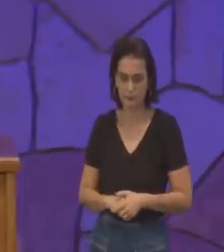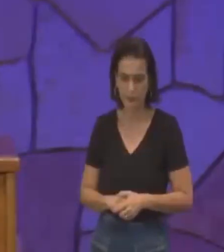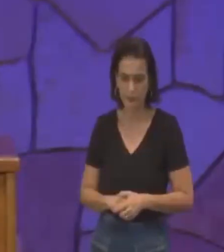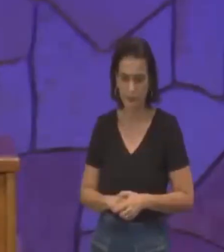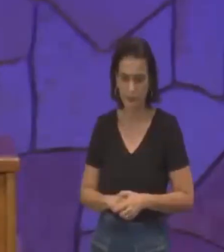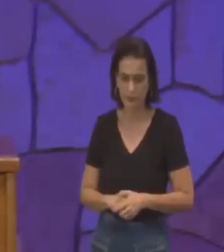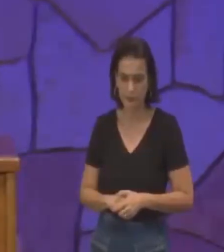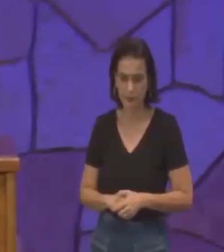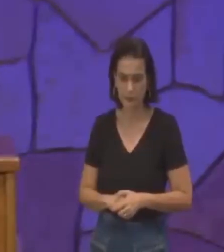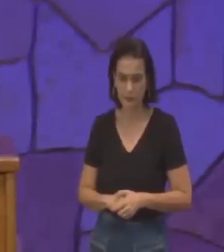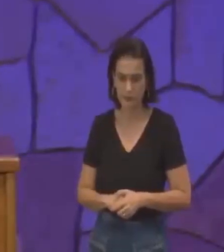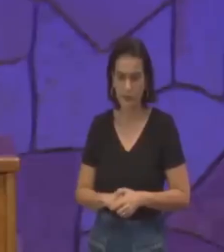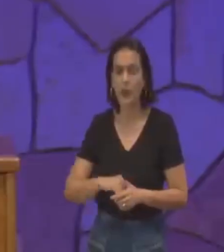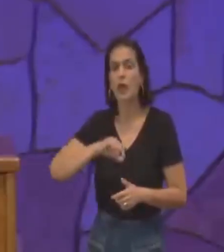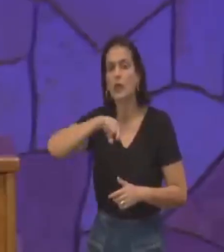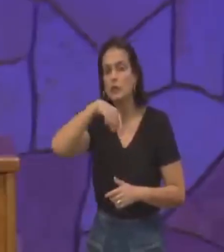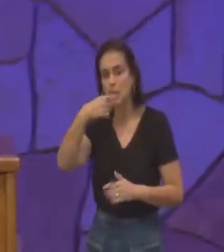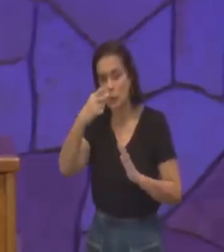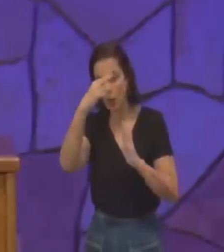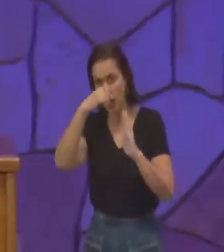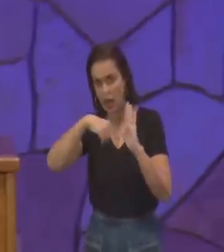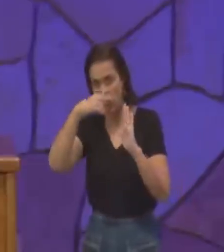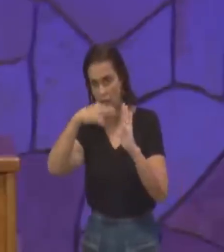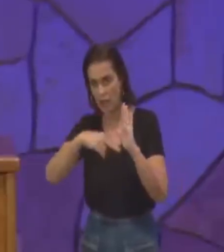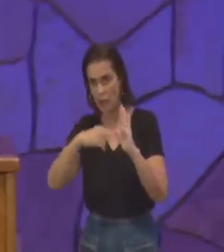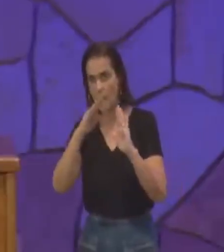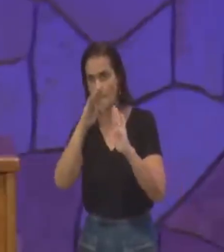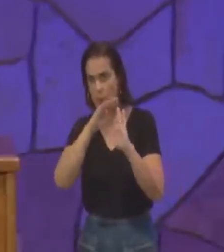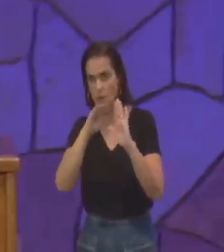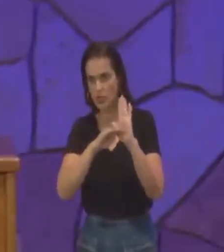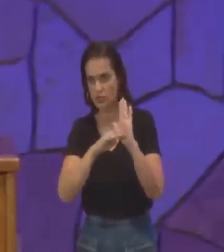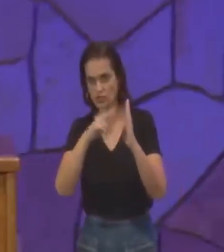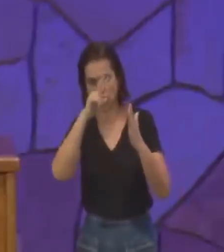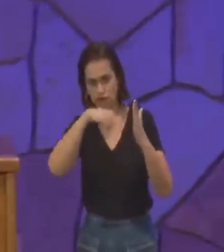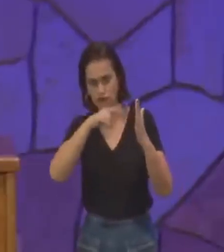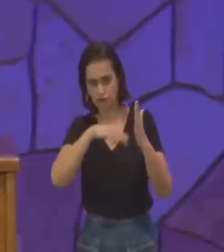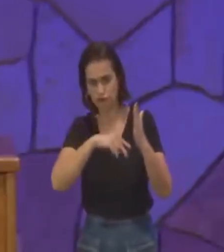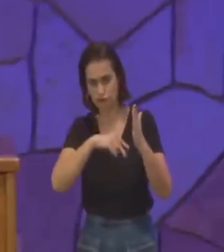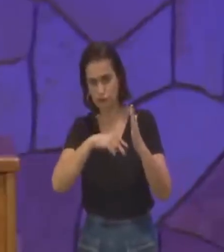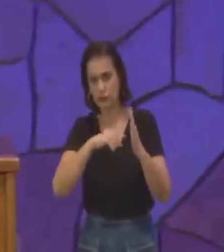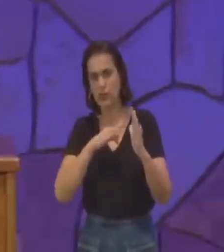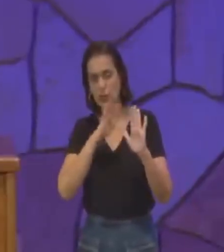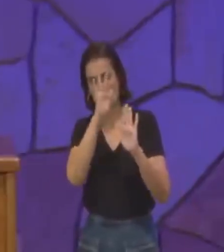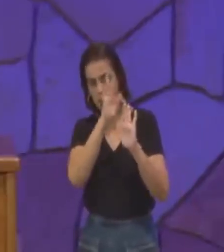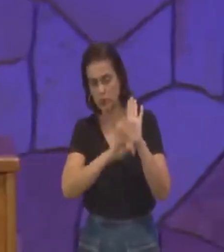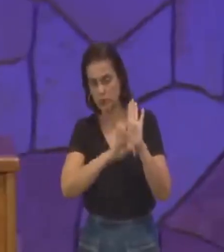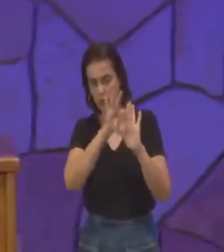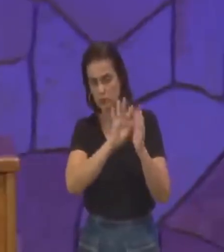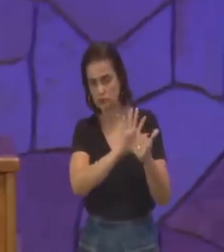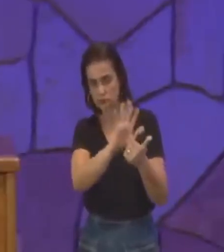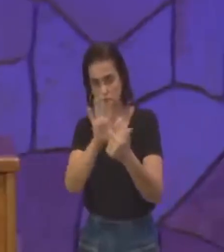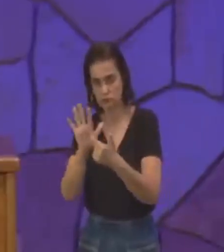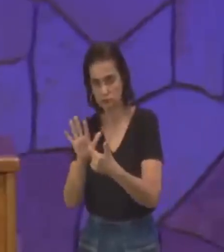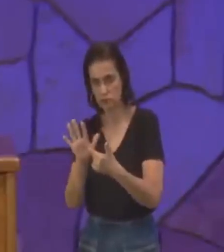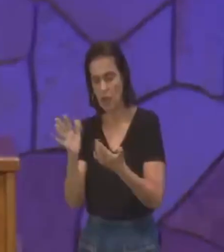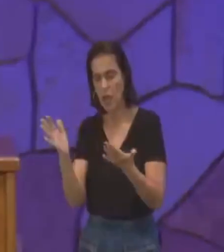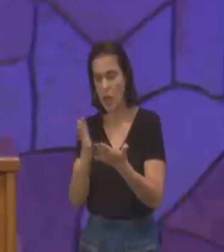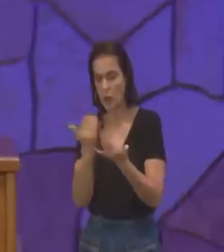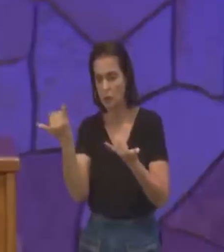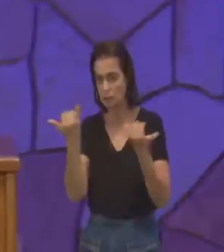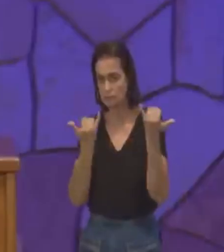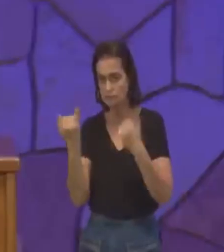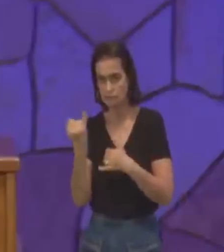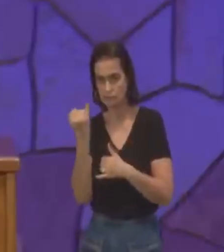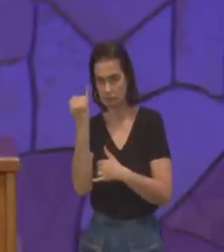Eu peço que você depois leia esta pastoral, que traz de alguma maneira também algumas outras informações